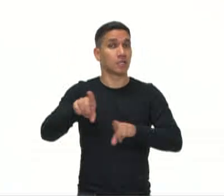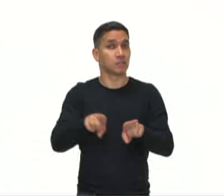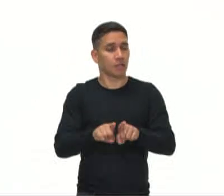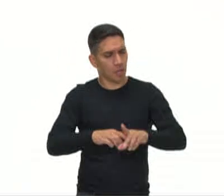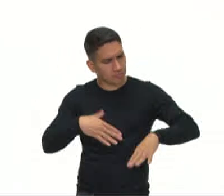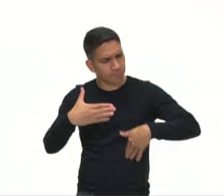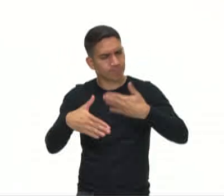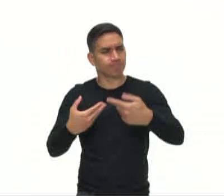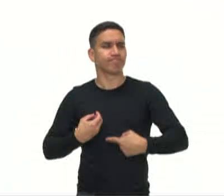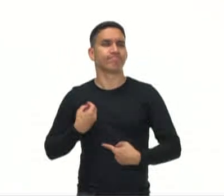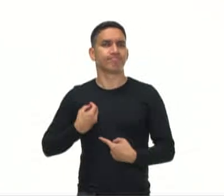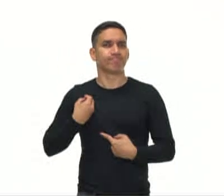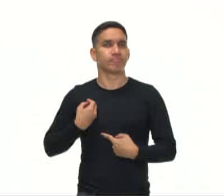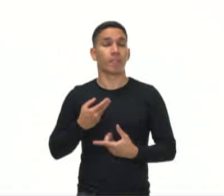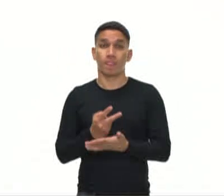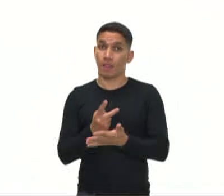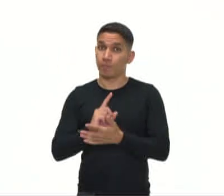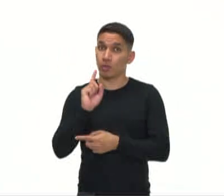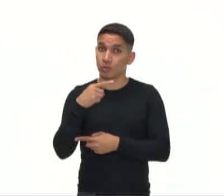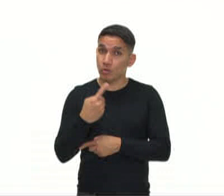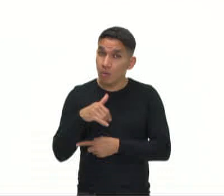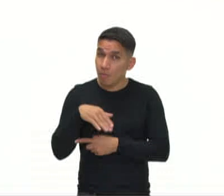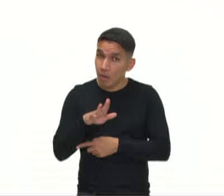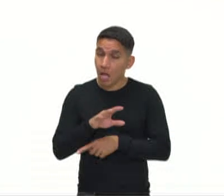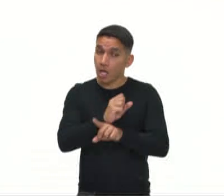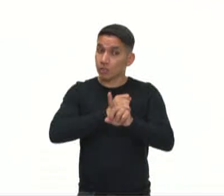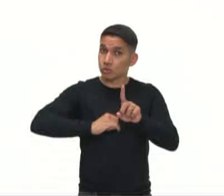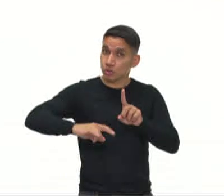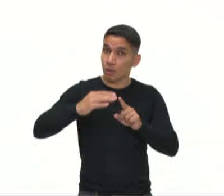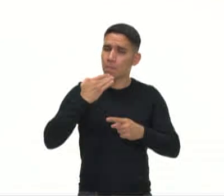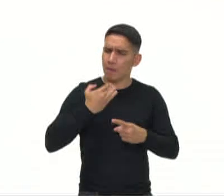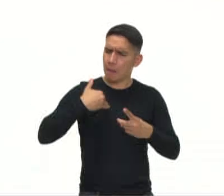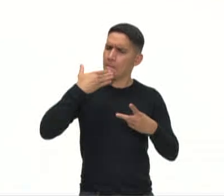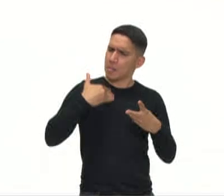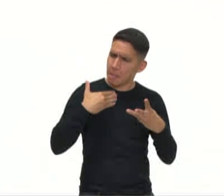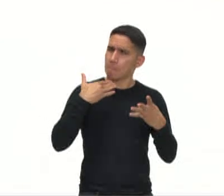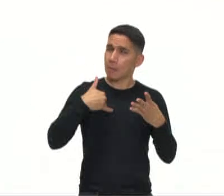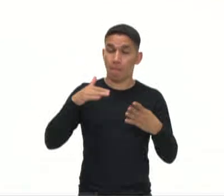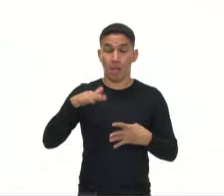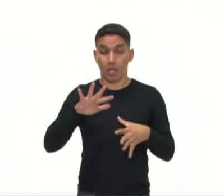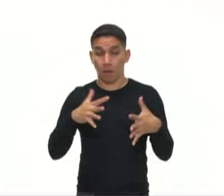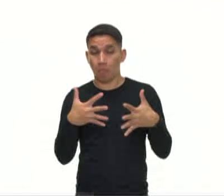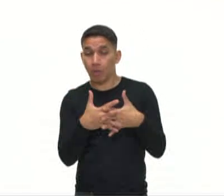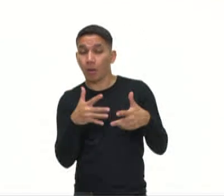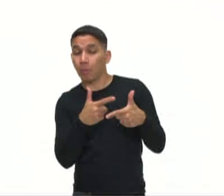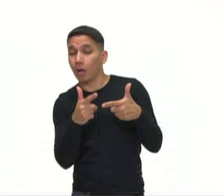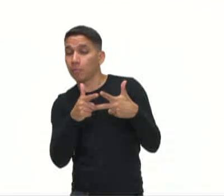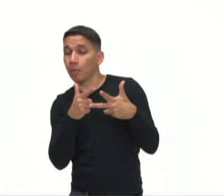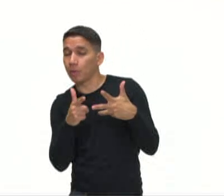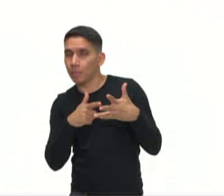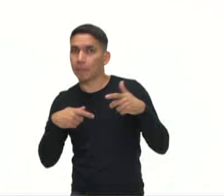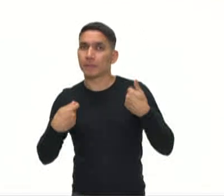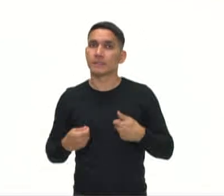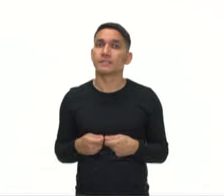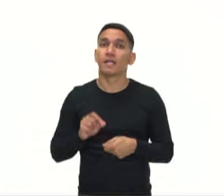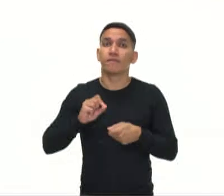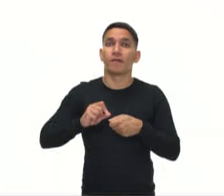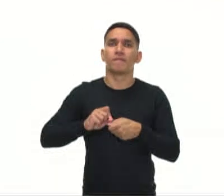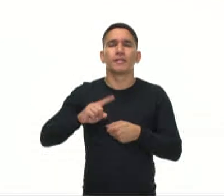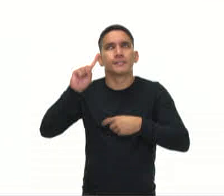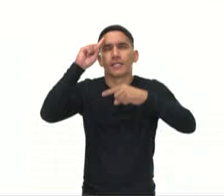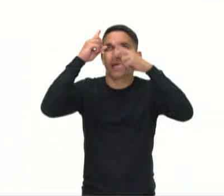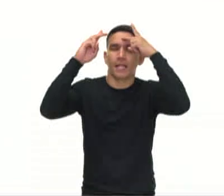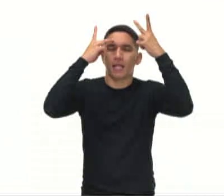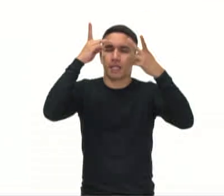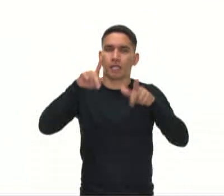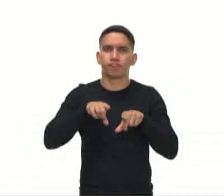carreira. Cada vez mais, nossa sociedade nos exige resolver conflitos e problemas de forma criativa